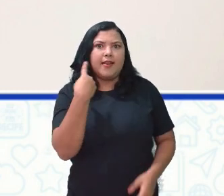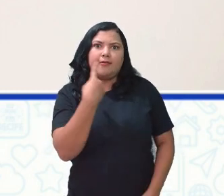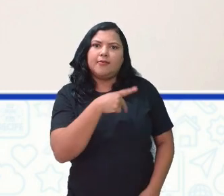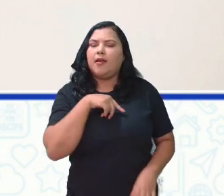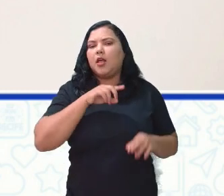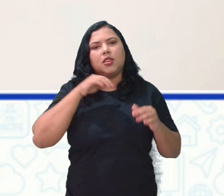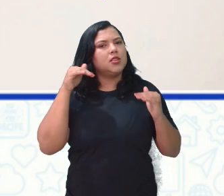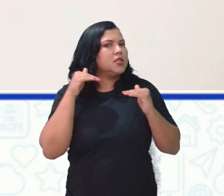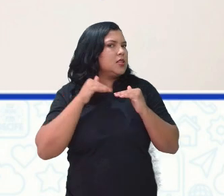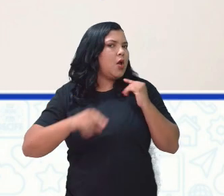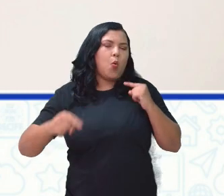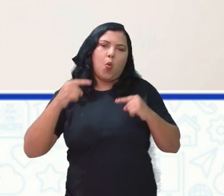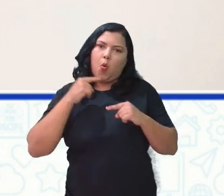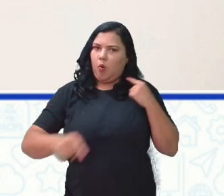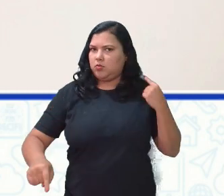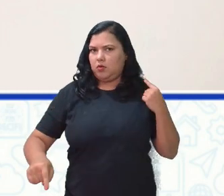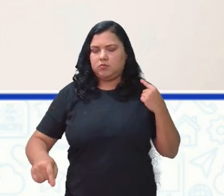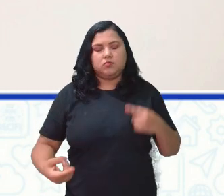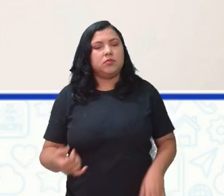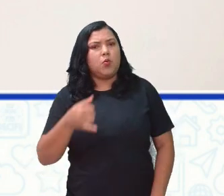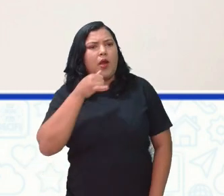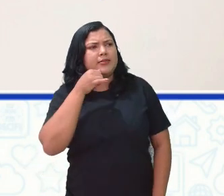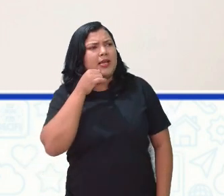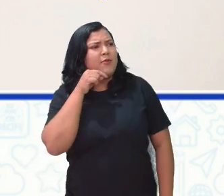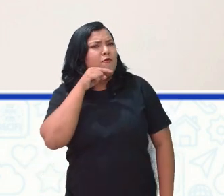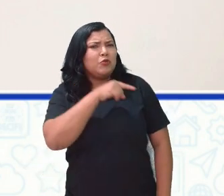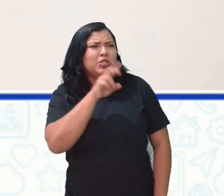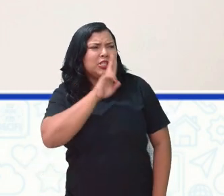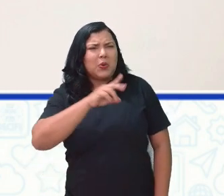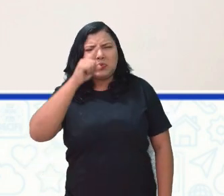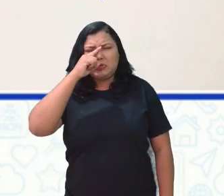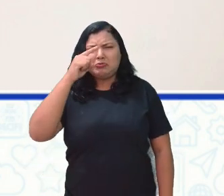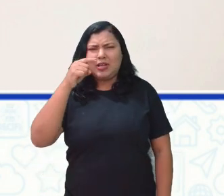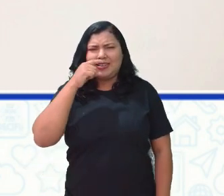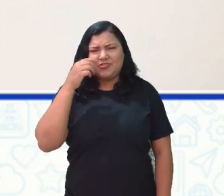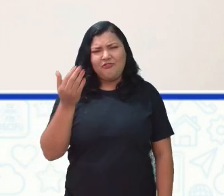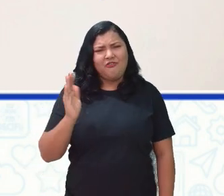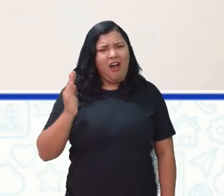nariz falso que sua mulher casou. Não foi com um pai de nariz de